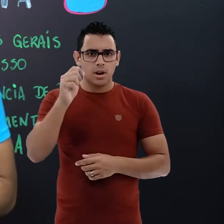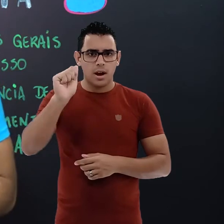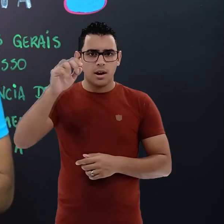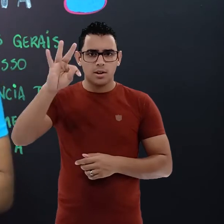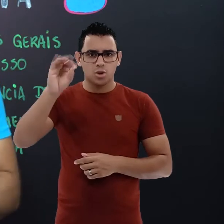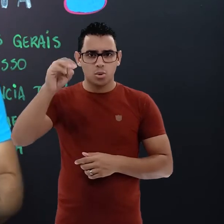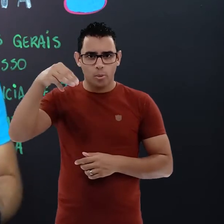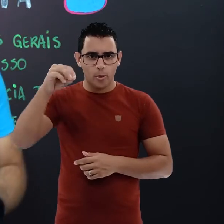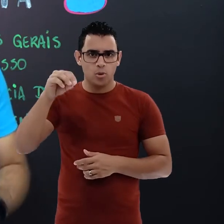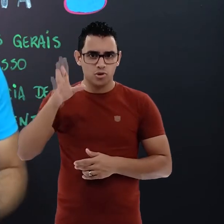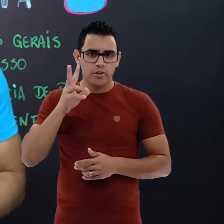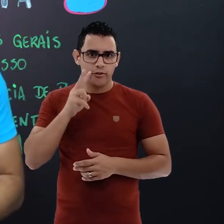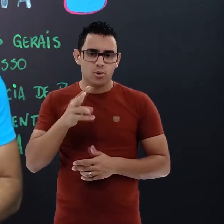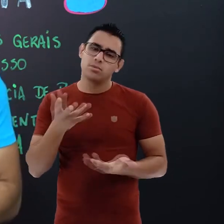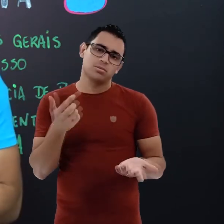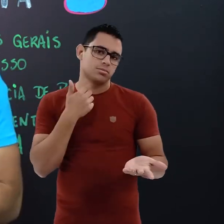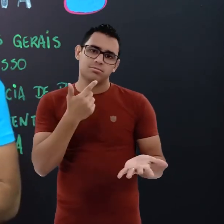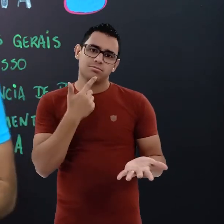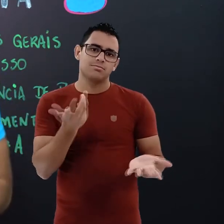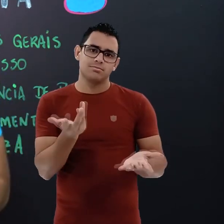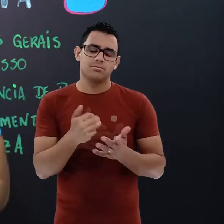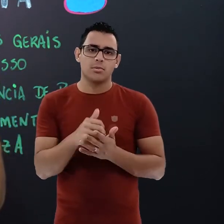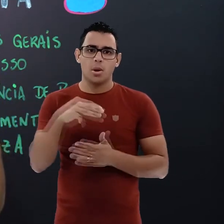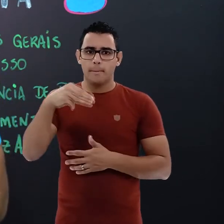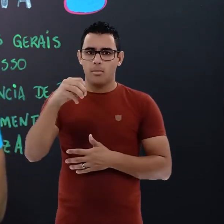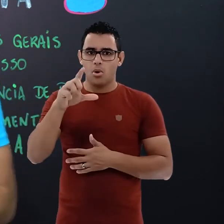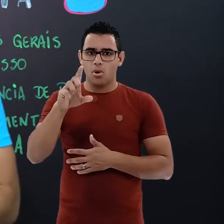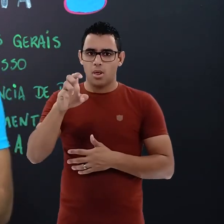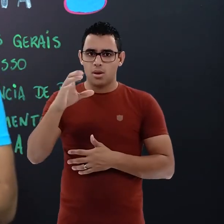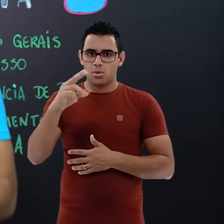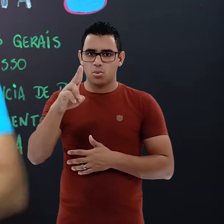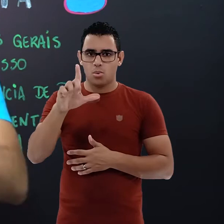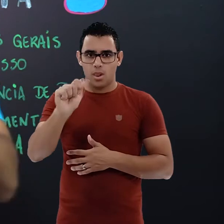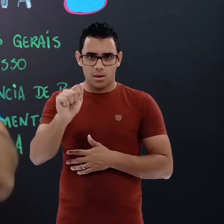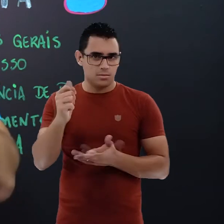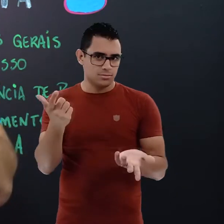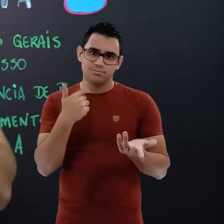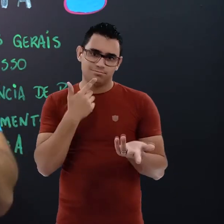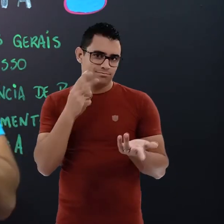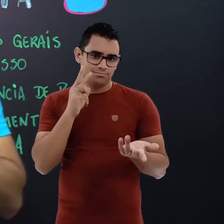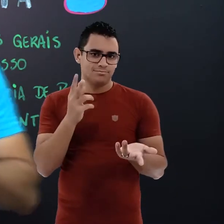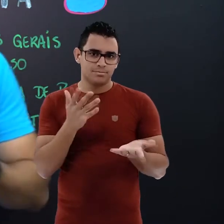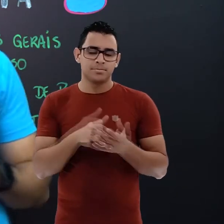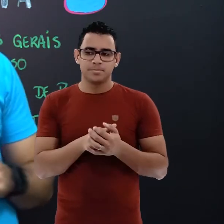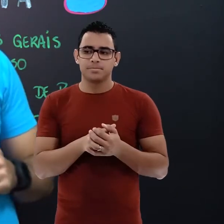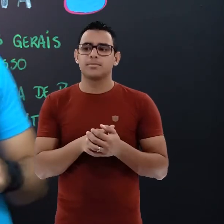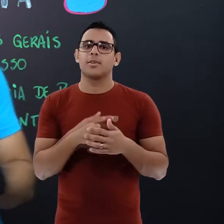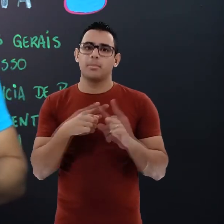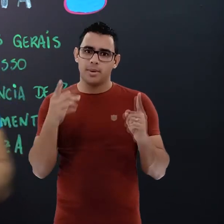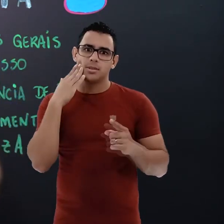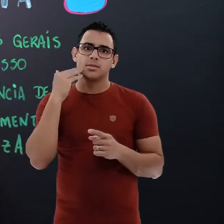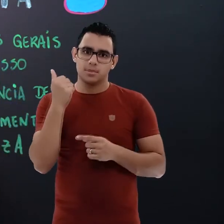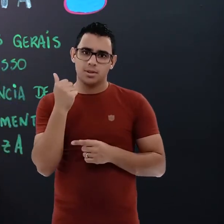não, né? Você já viu uma molécula? Tomara Deus também que não, né? Então, pessoal, a gente não vê, mas sabe que